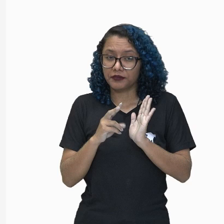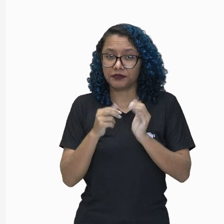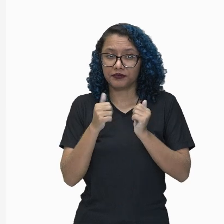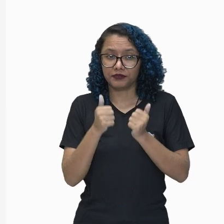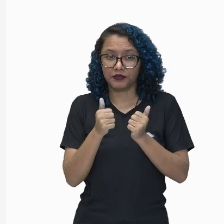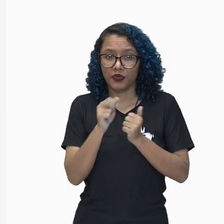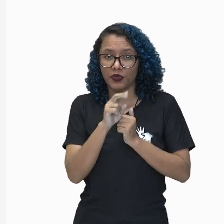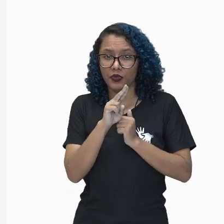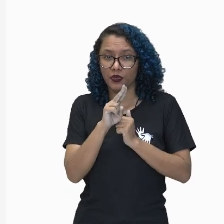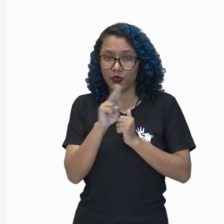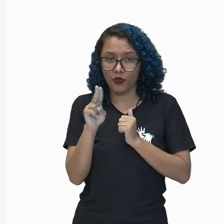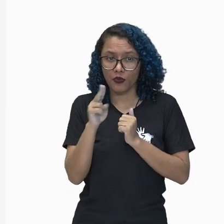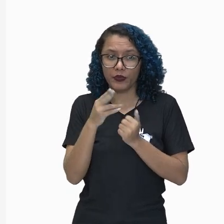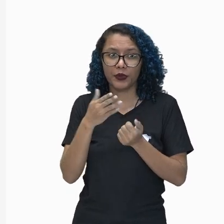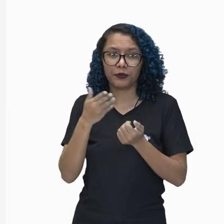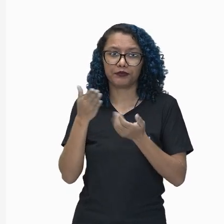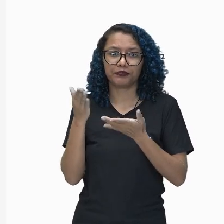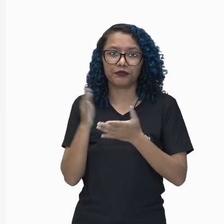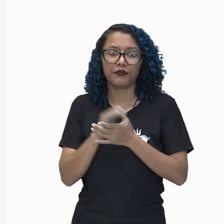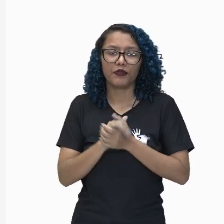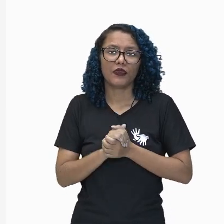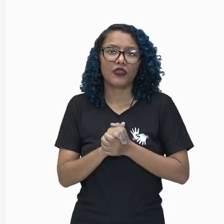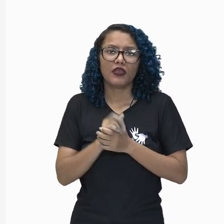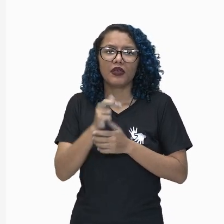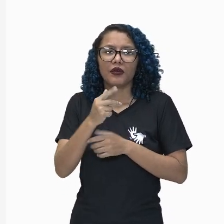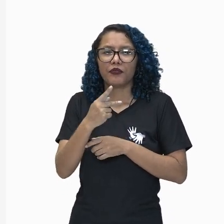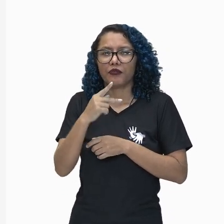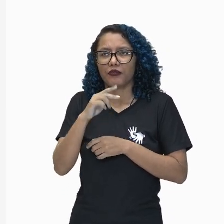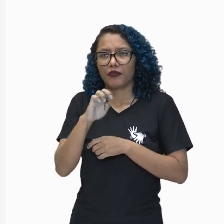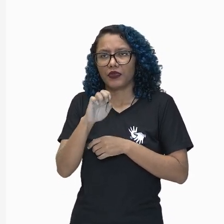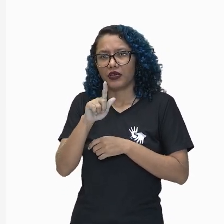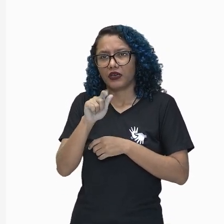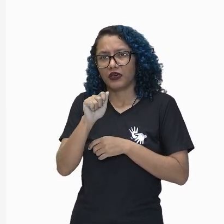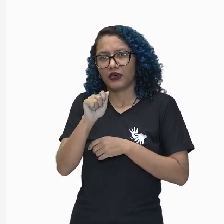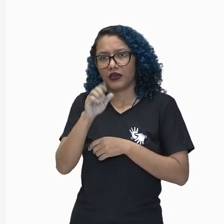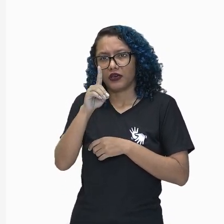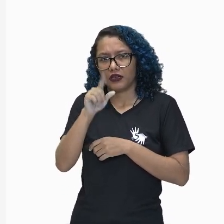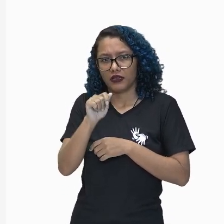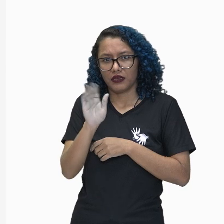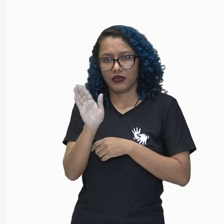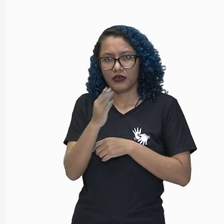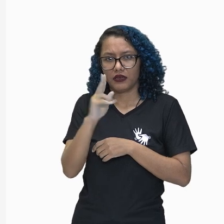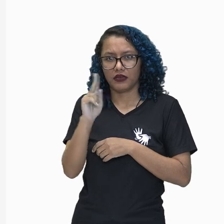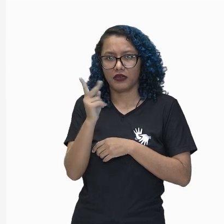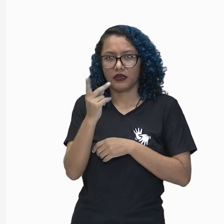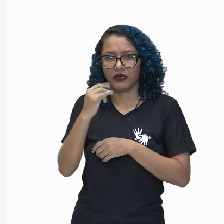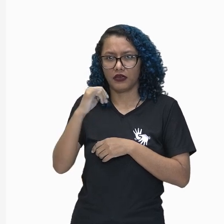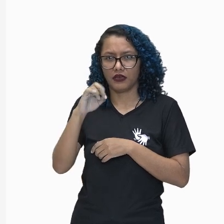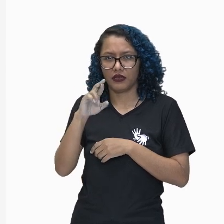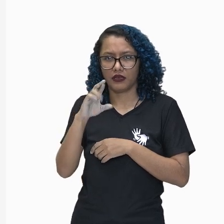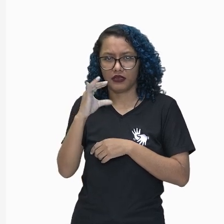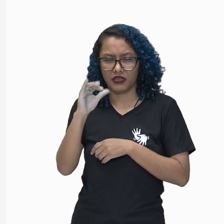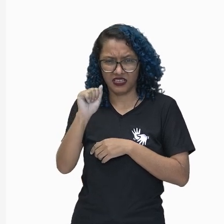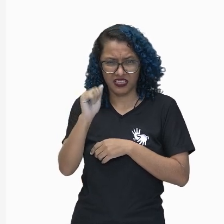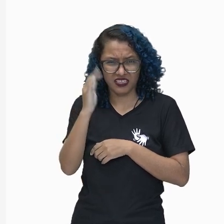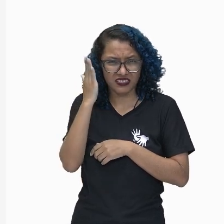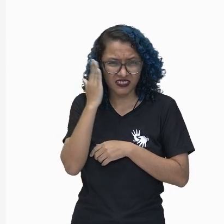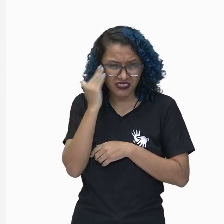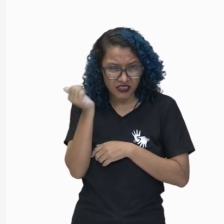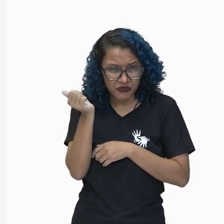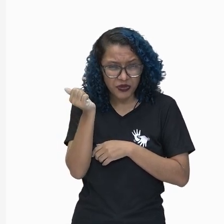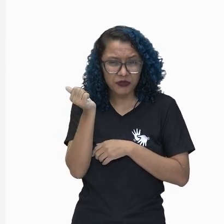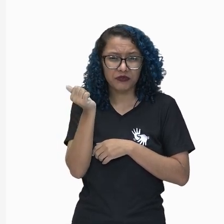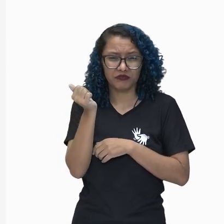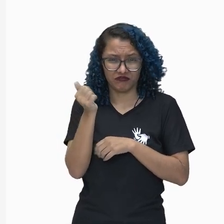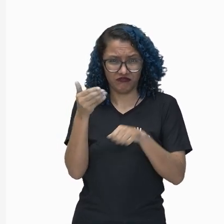Pegada. O que é uma pegada hídrica? Você sabe o que é uma pegada hídrica? Não sabe? Muito bem. Acessou?